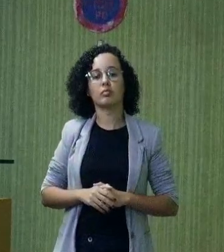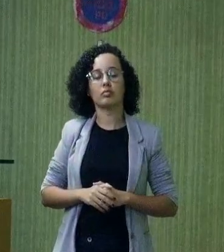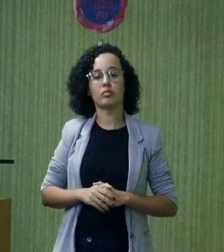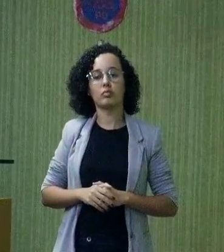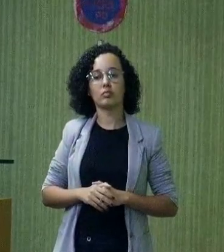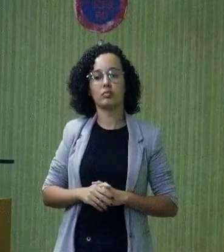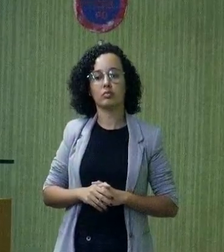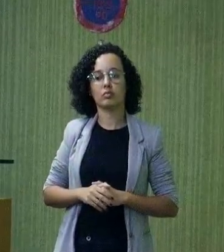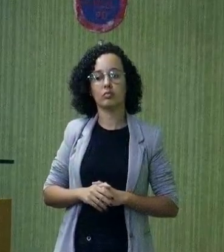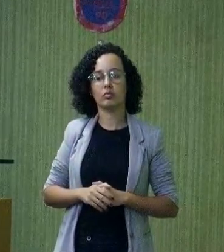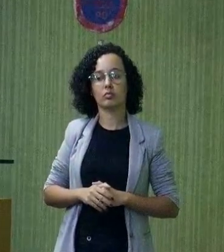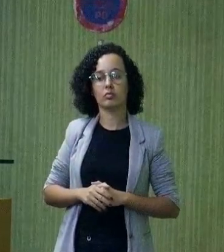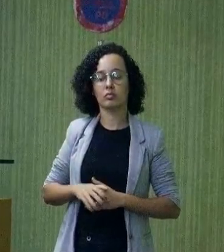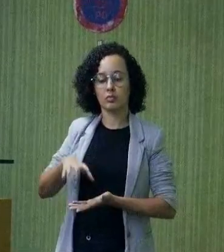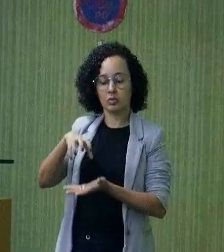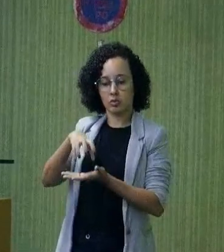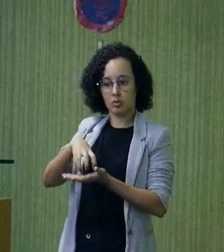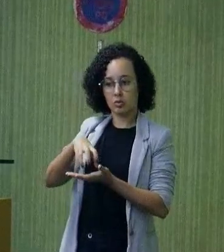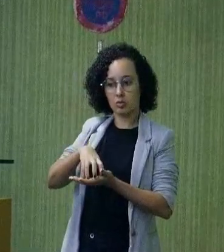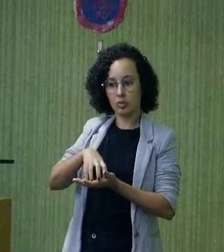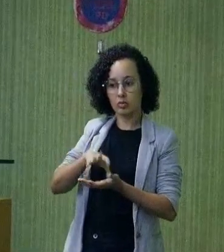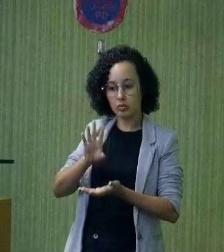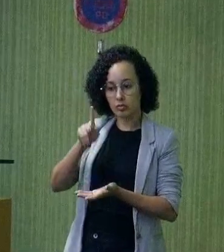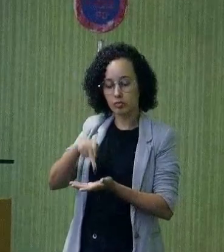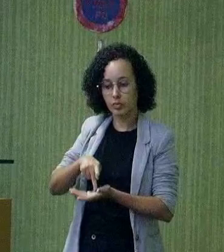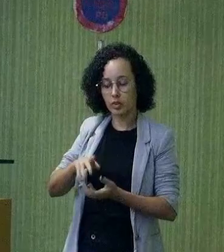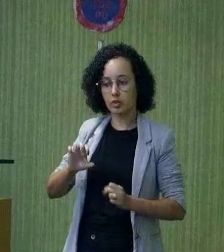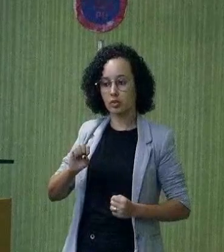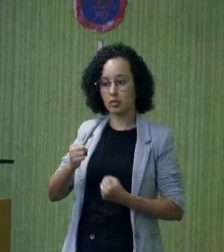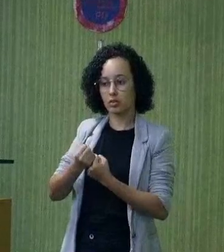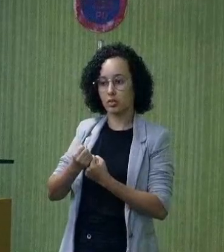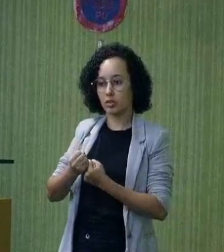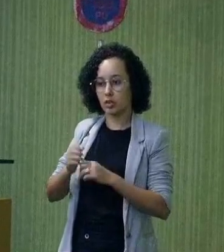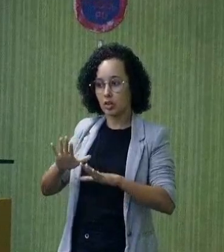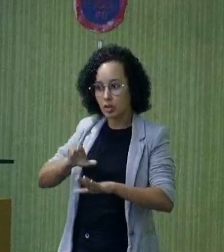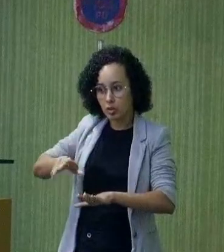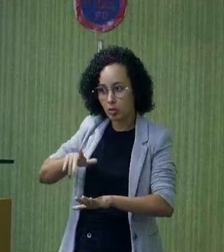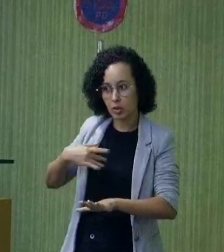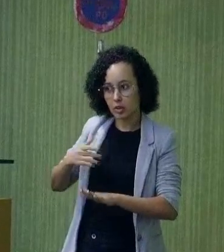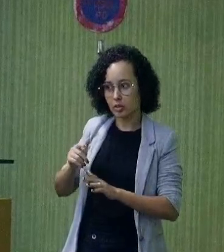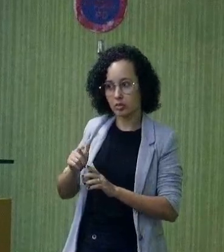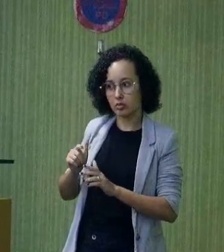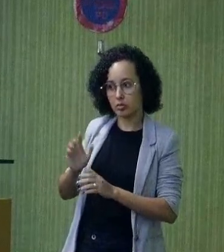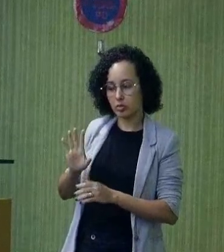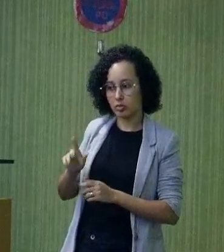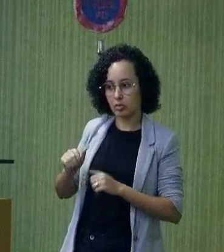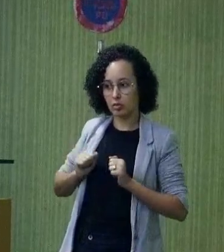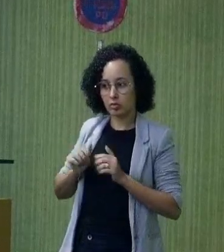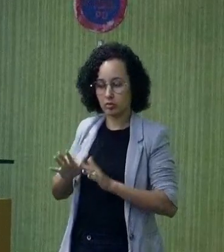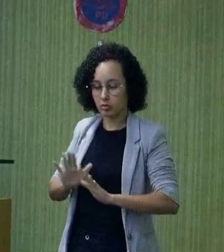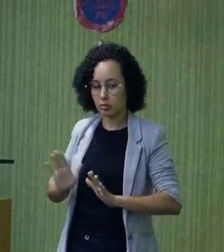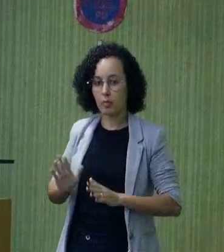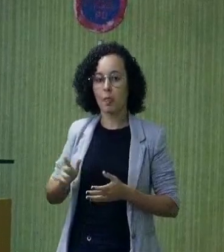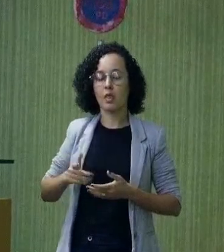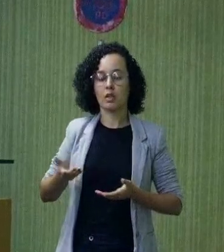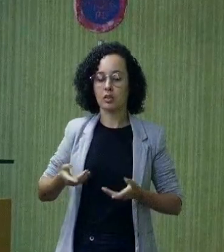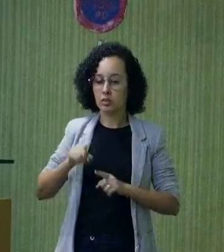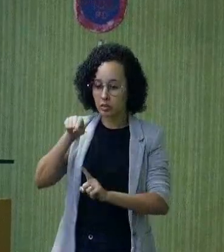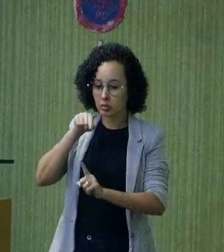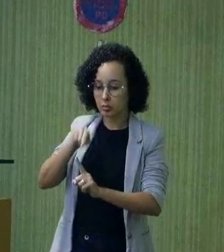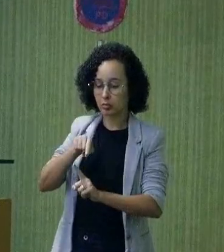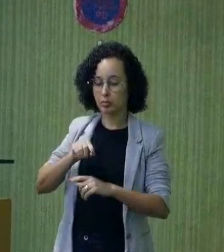o c atuaria como um apoio um Centro de Apoio efetivo não que não atue atuam Claro mas eu digo nessa situação específica